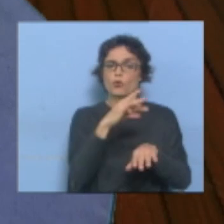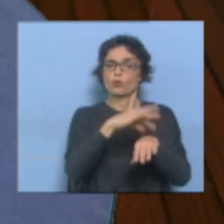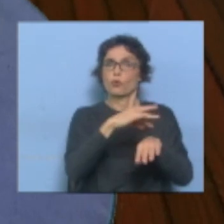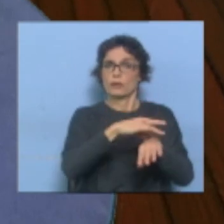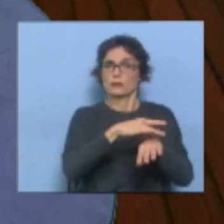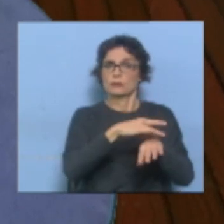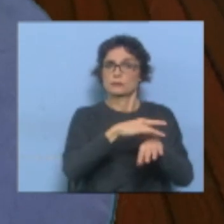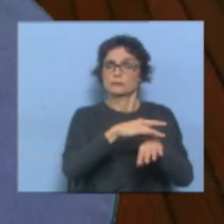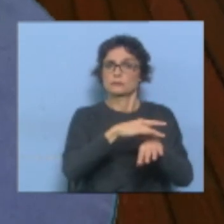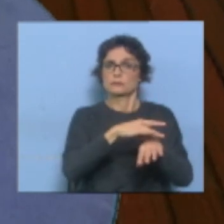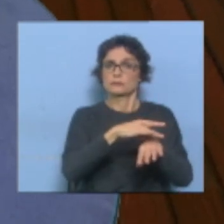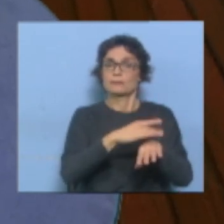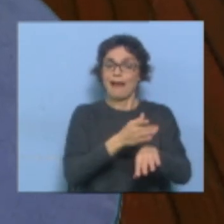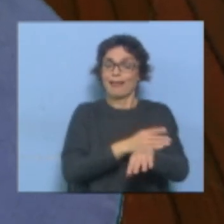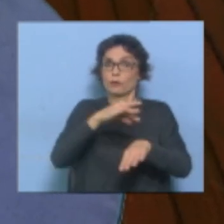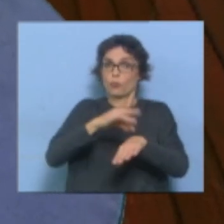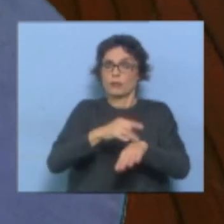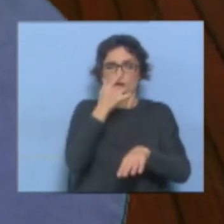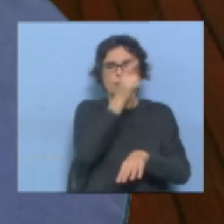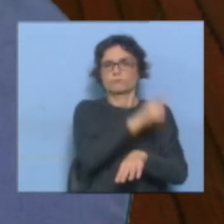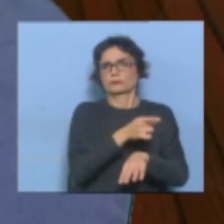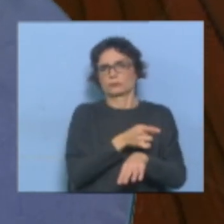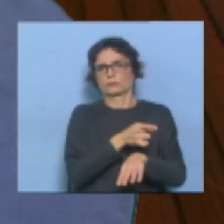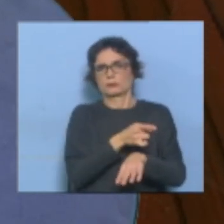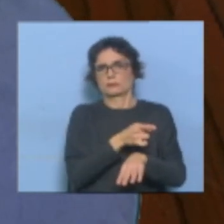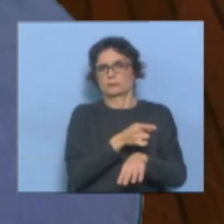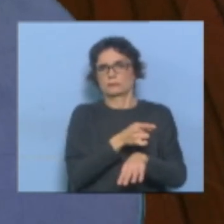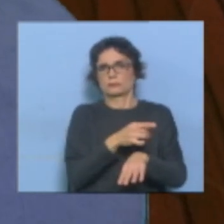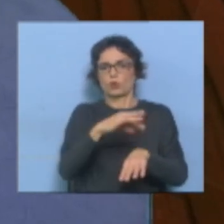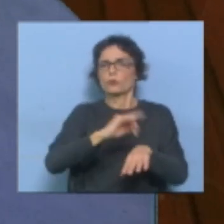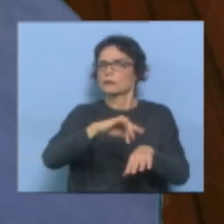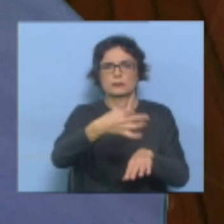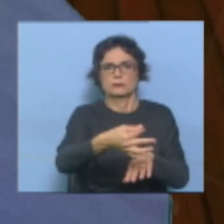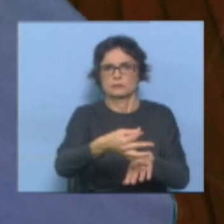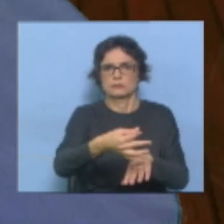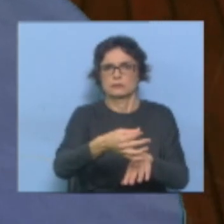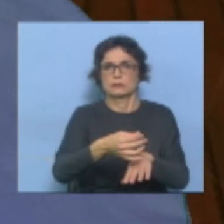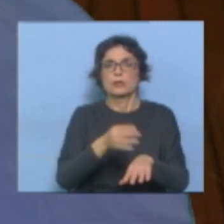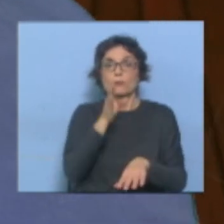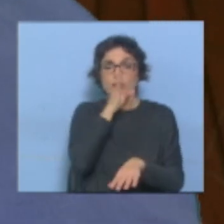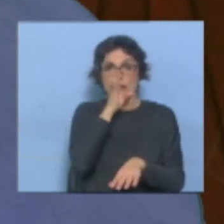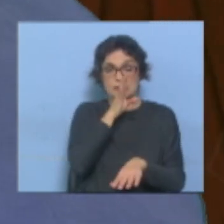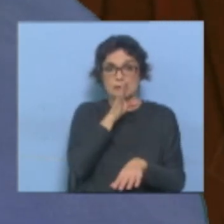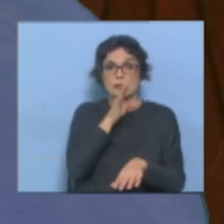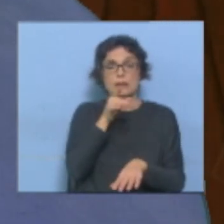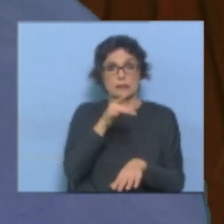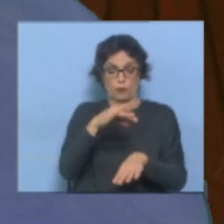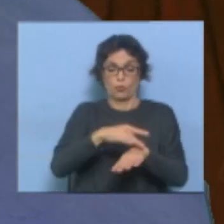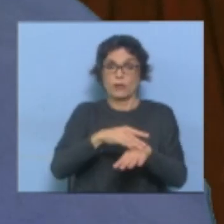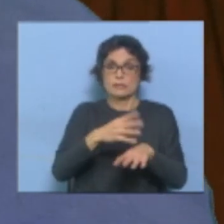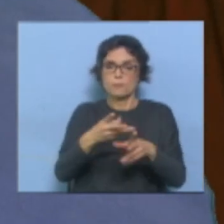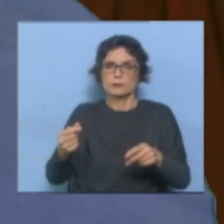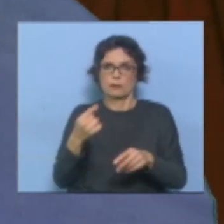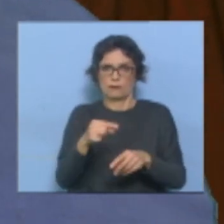temos de facto uma pessoa doente. E se a doença é bom que desapareça, o doente é